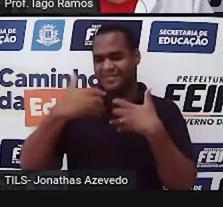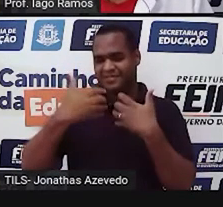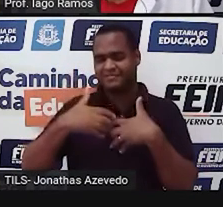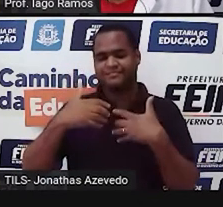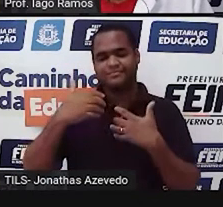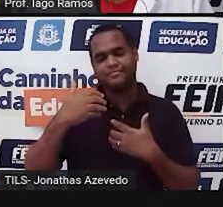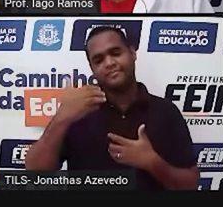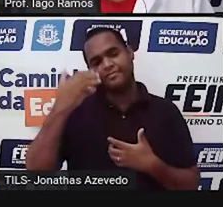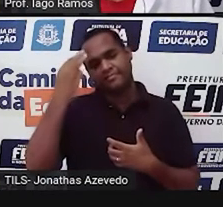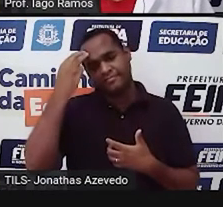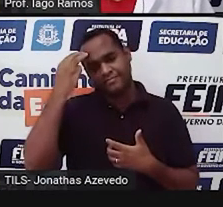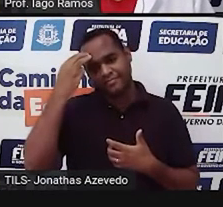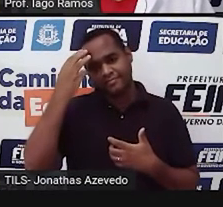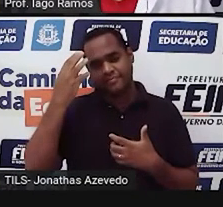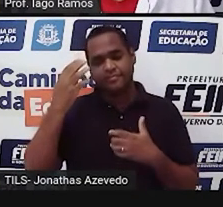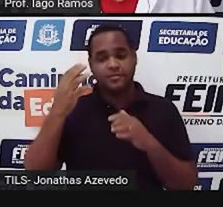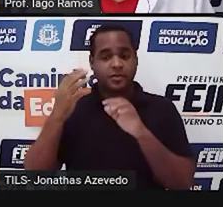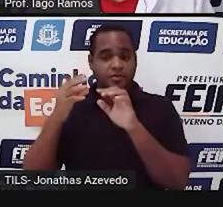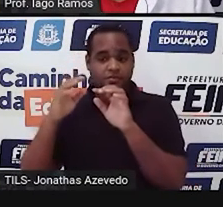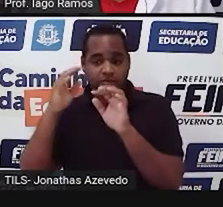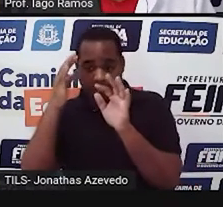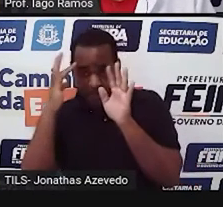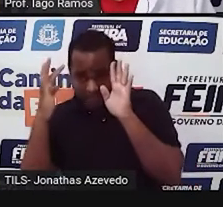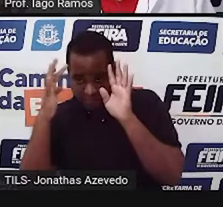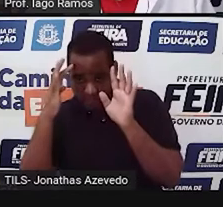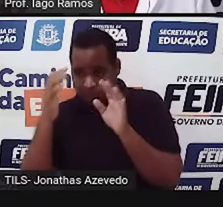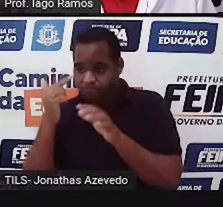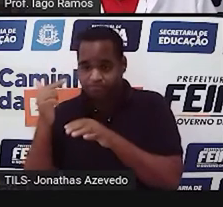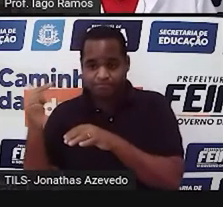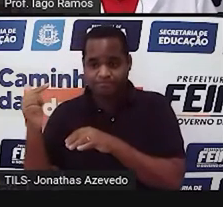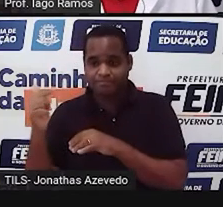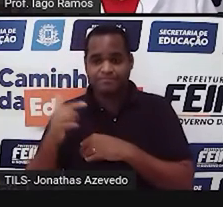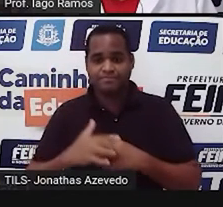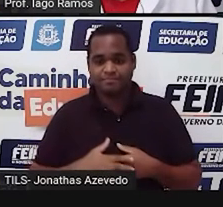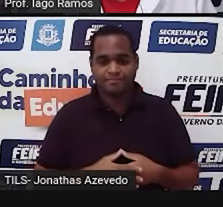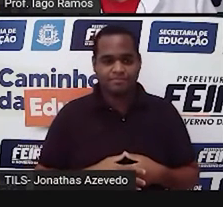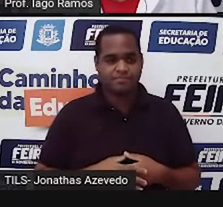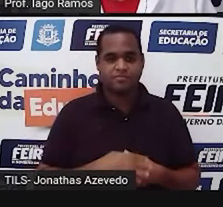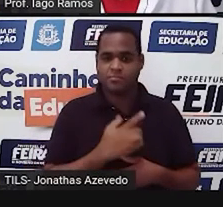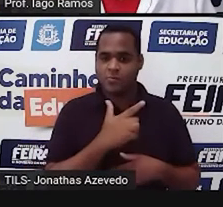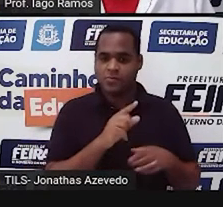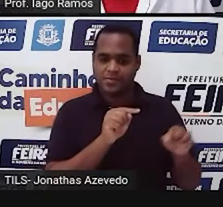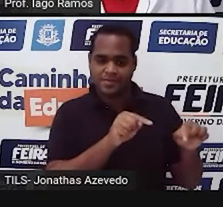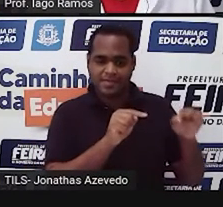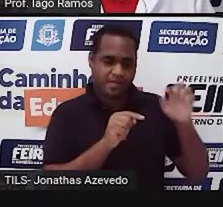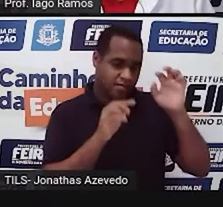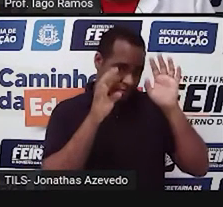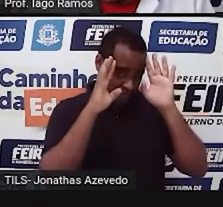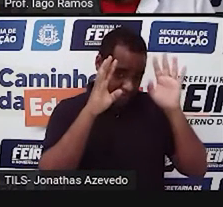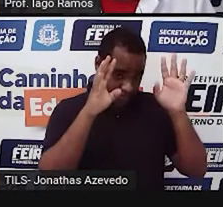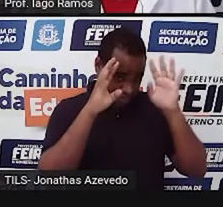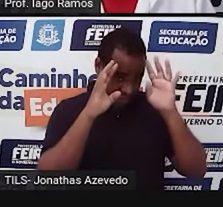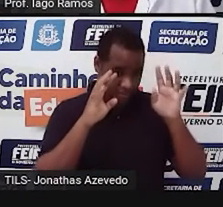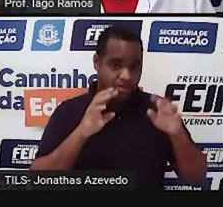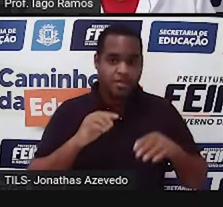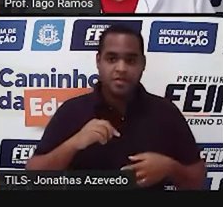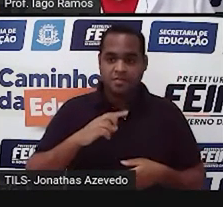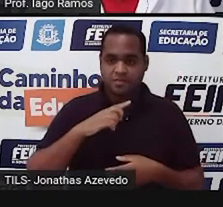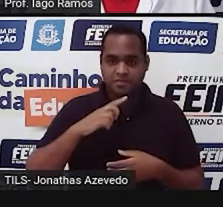tá E os que pensam são seres então